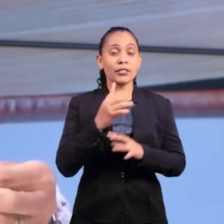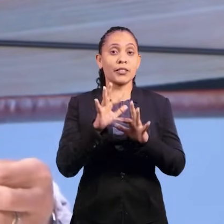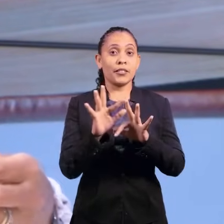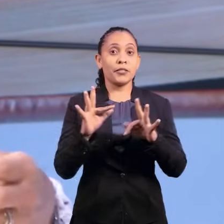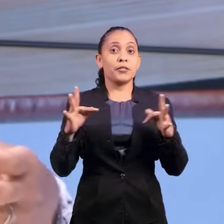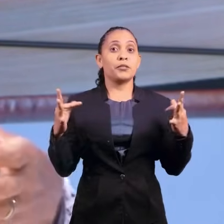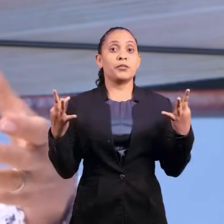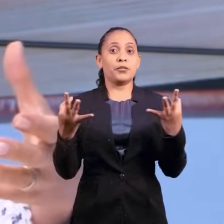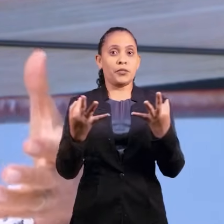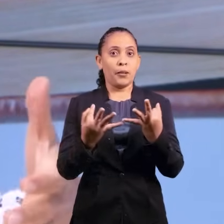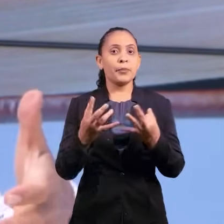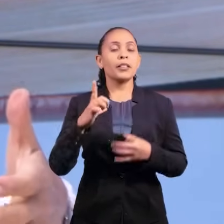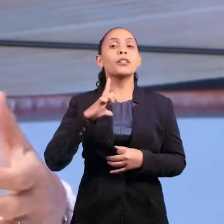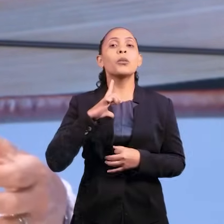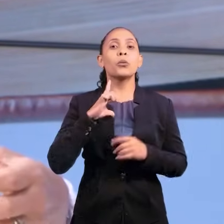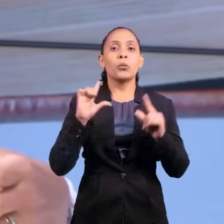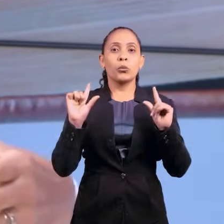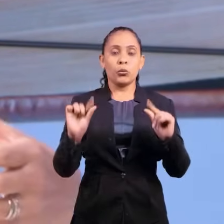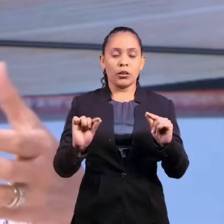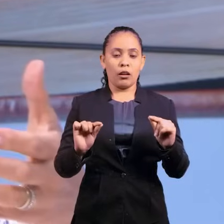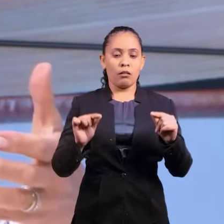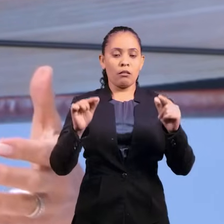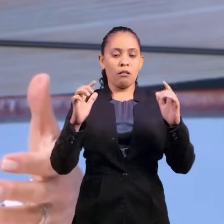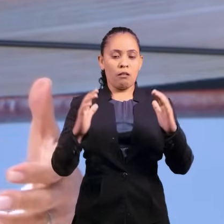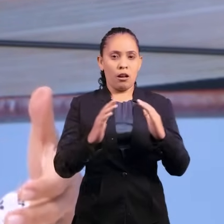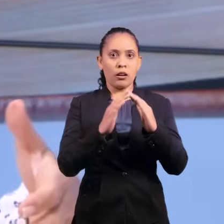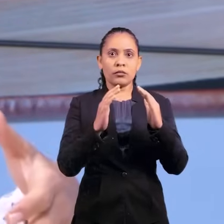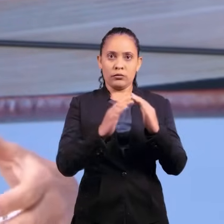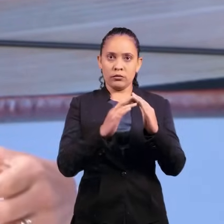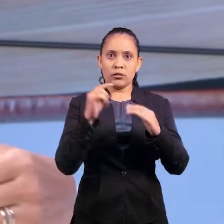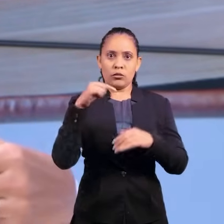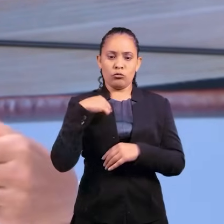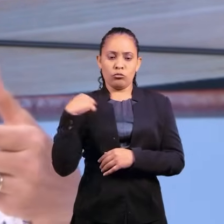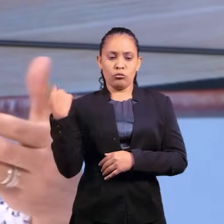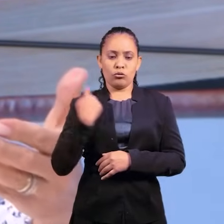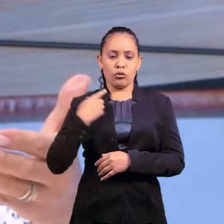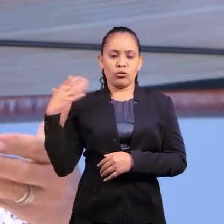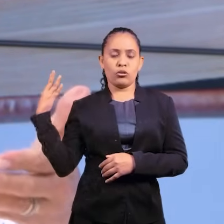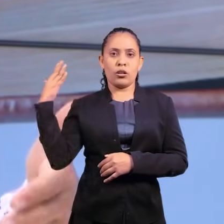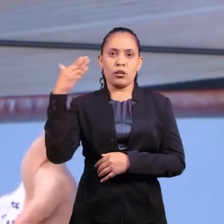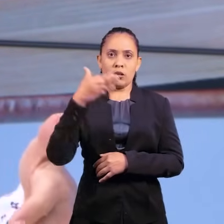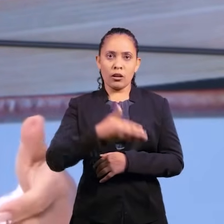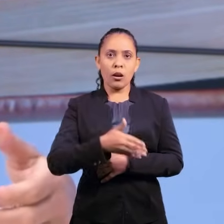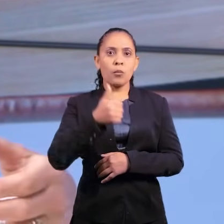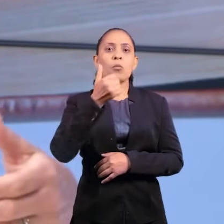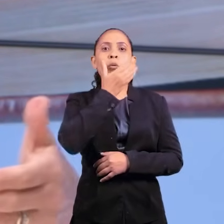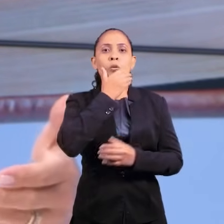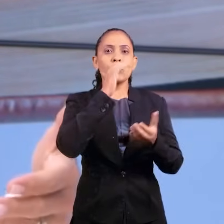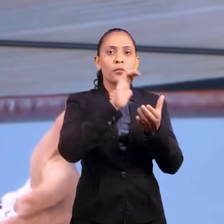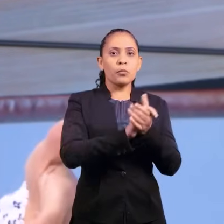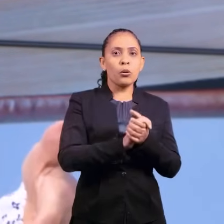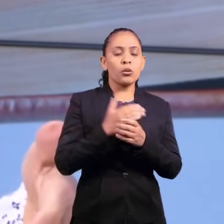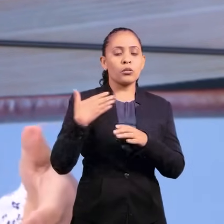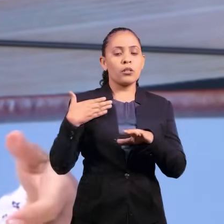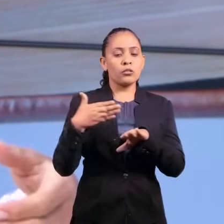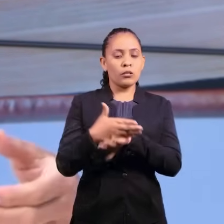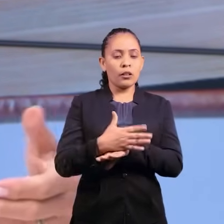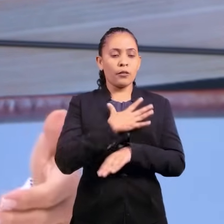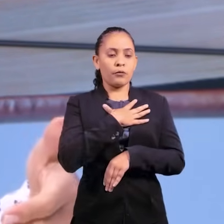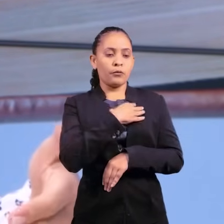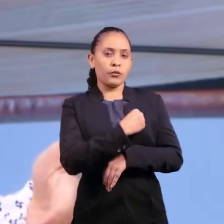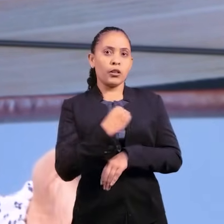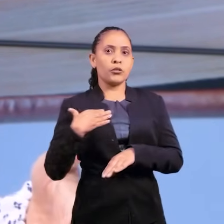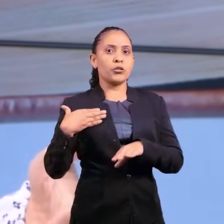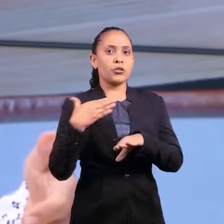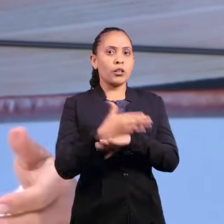tem que ser um lar onde nós chegamos, onde nossos maridos chegam, nossos filhos chegam